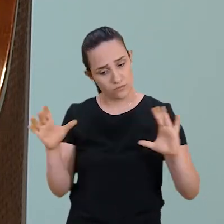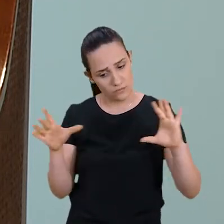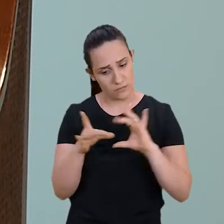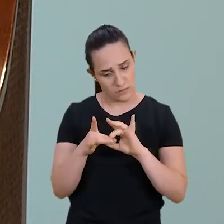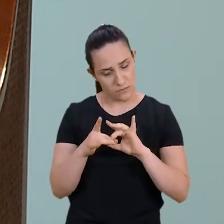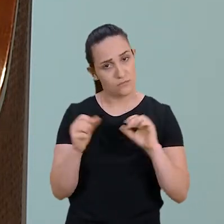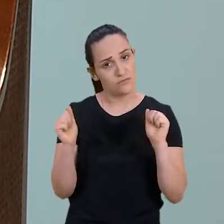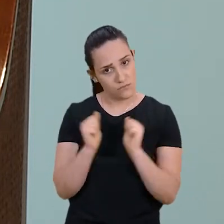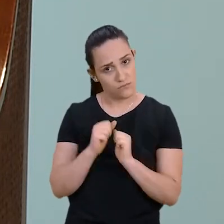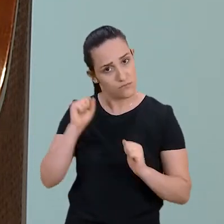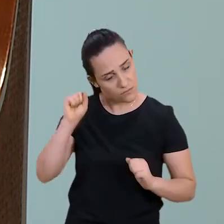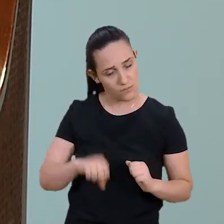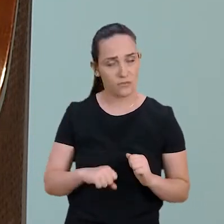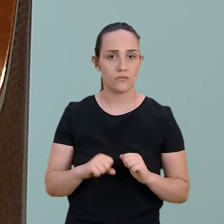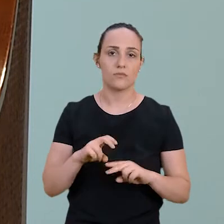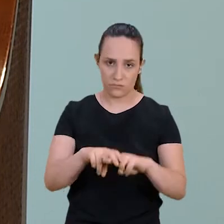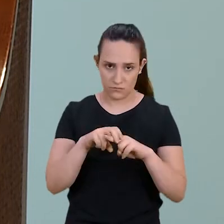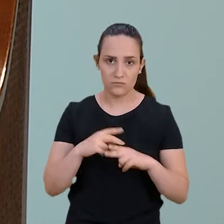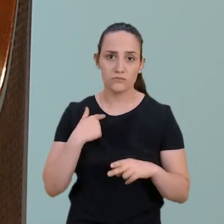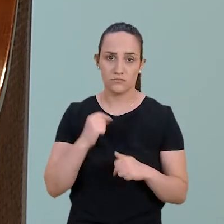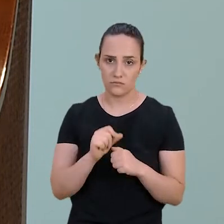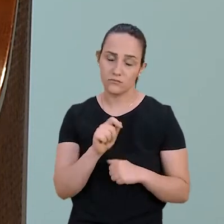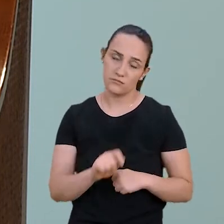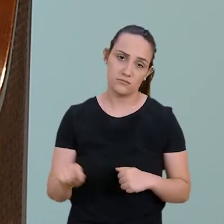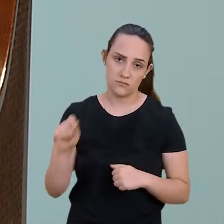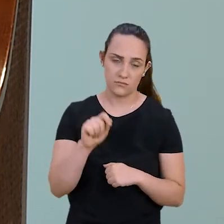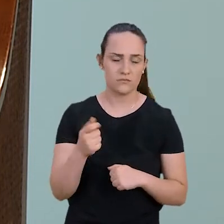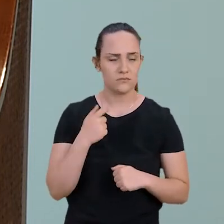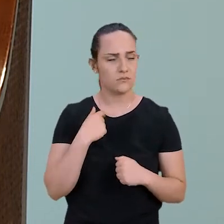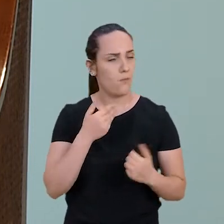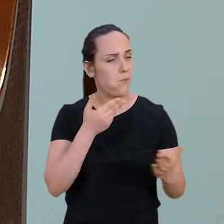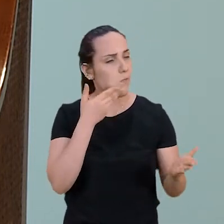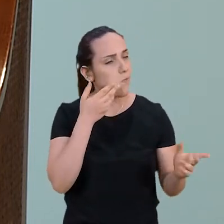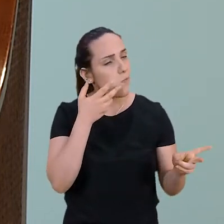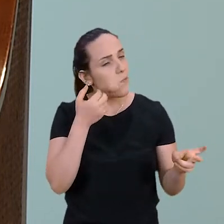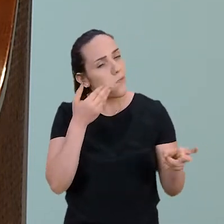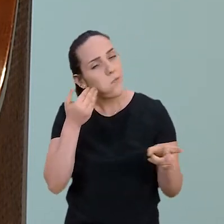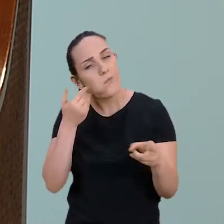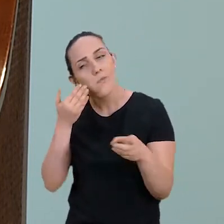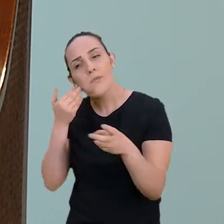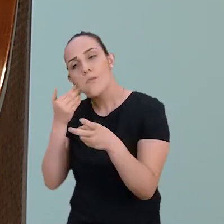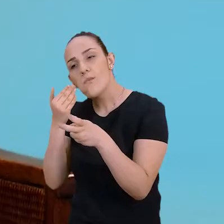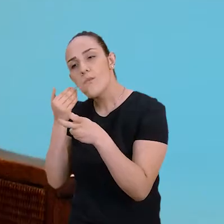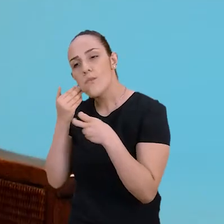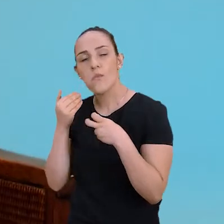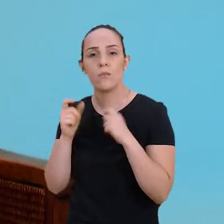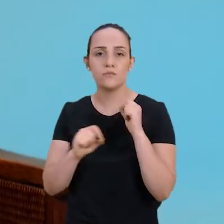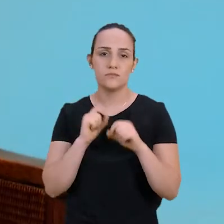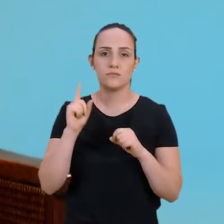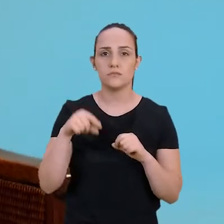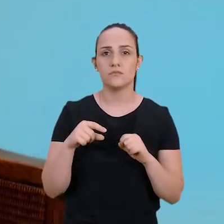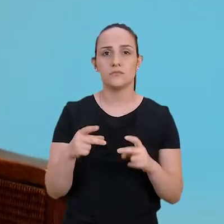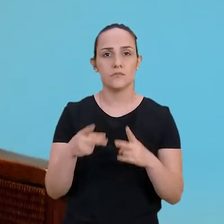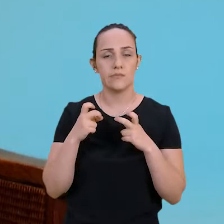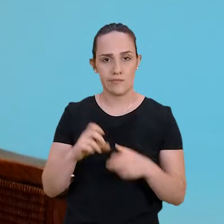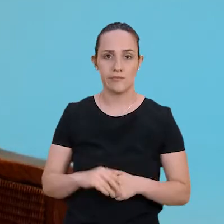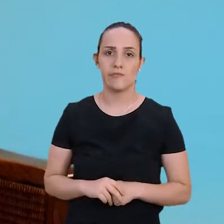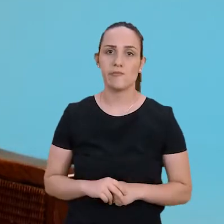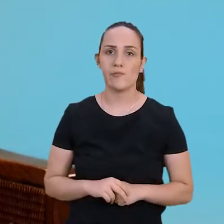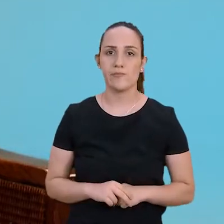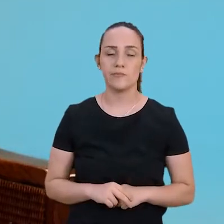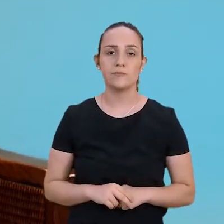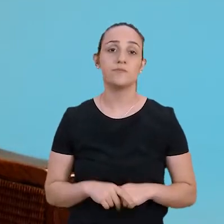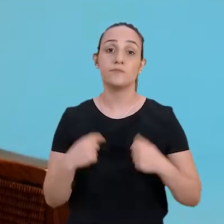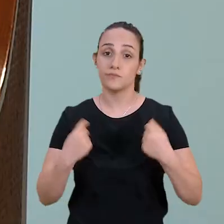Então foi isso que eu verifiquei na minha experiência, que são duas coisas importantes. Primeiro, você